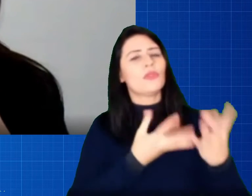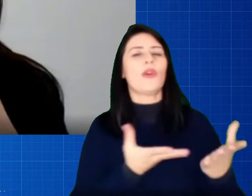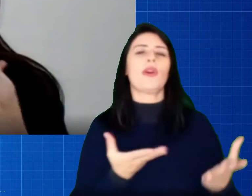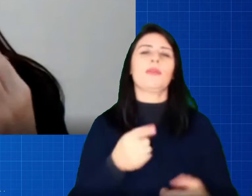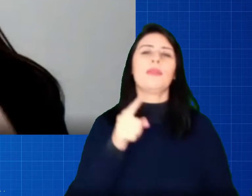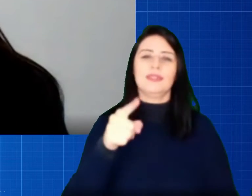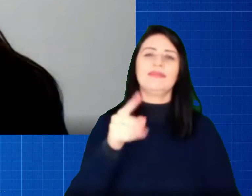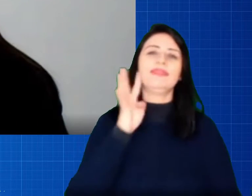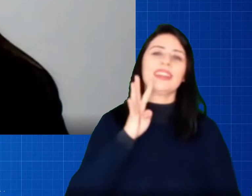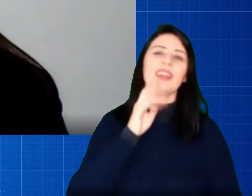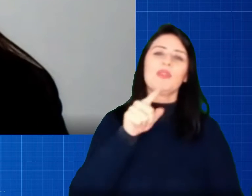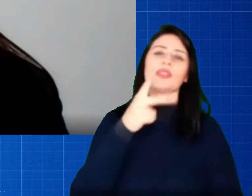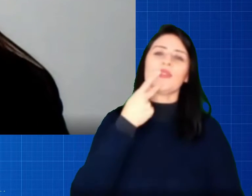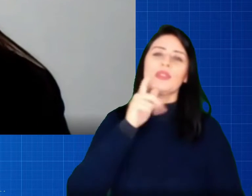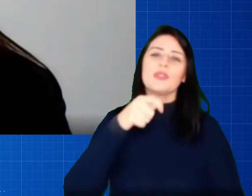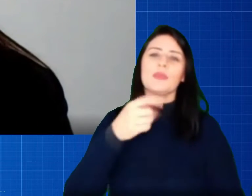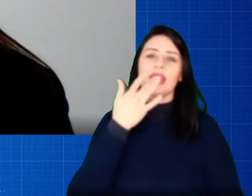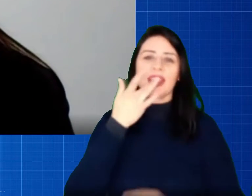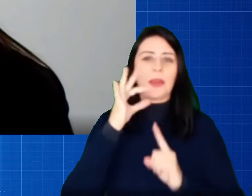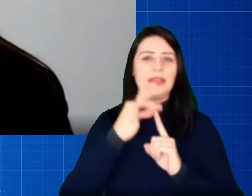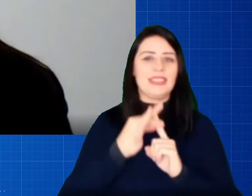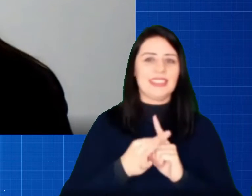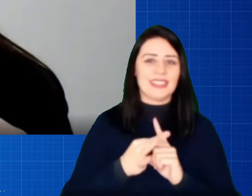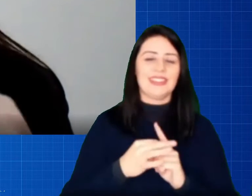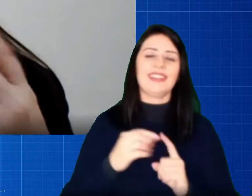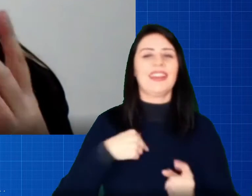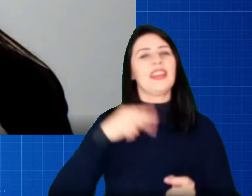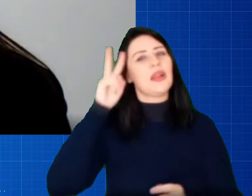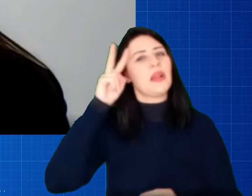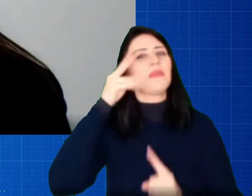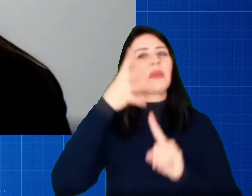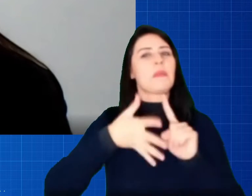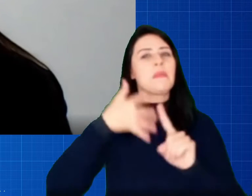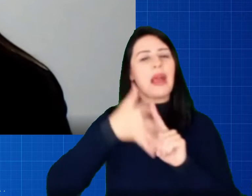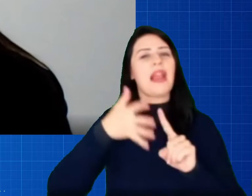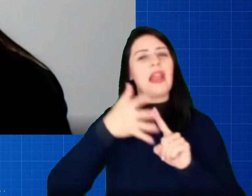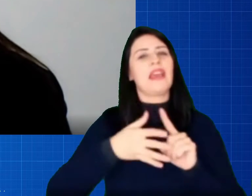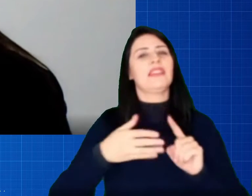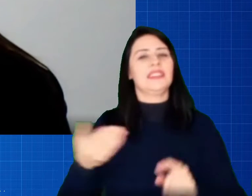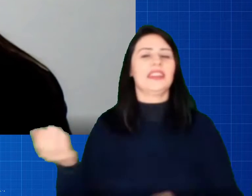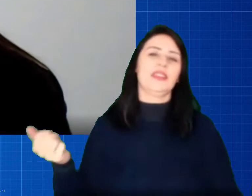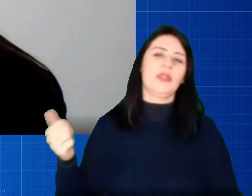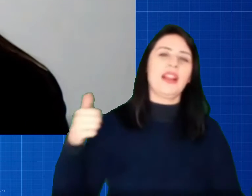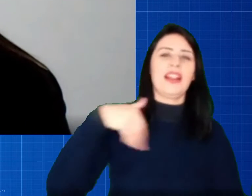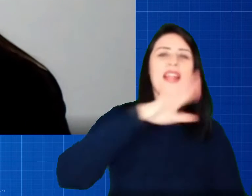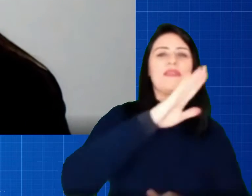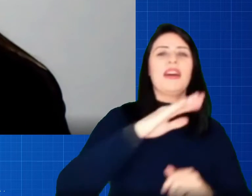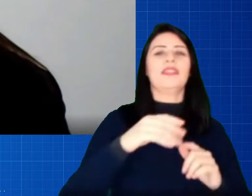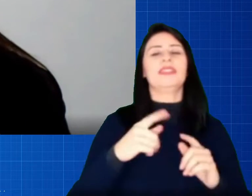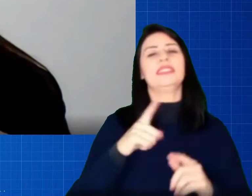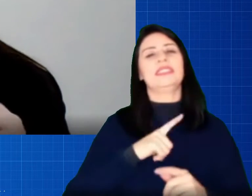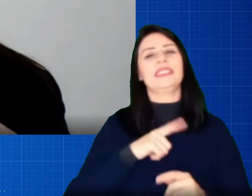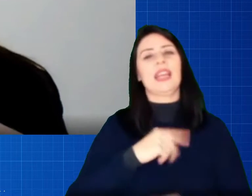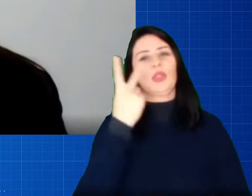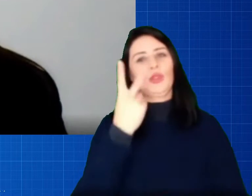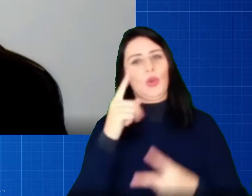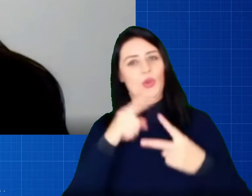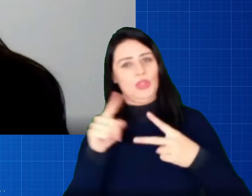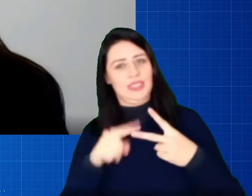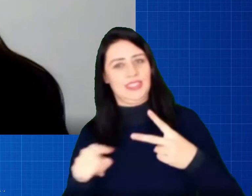essa questão da camisinha que vocês falaram, né? A gente, quando eu fazia palestras, levava as camisinhas para a escola, né? Daí você tem,